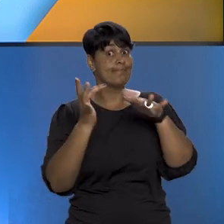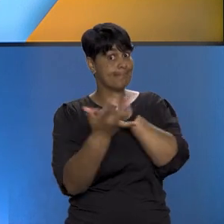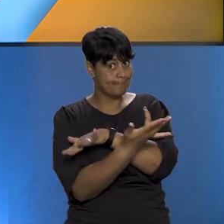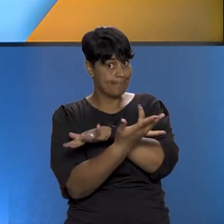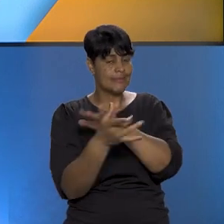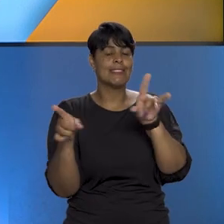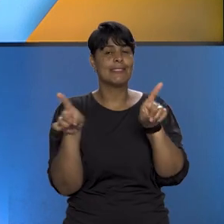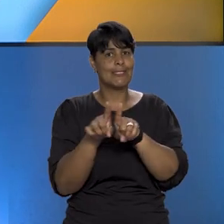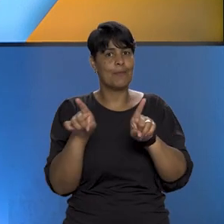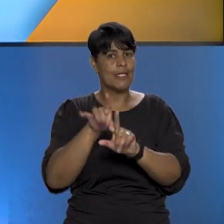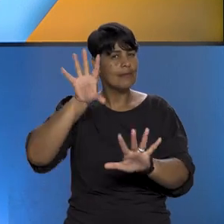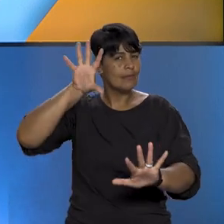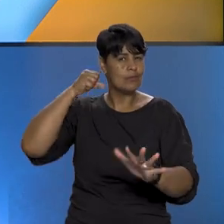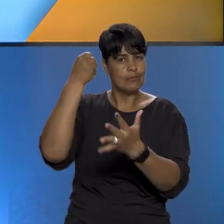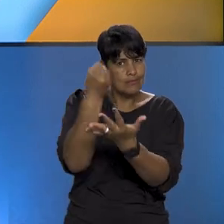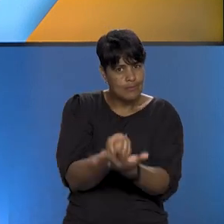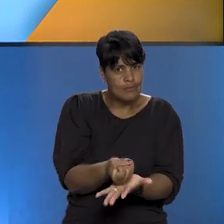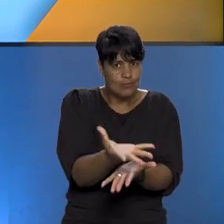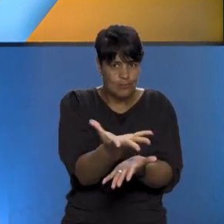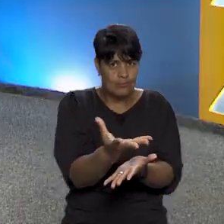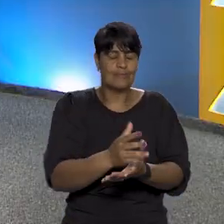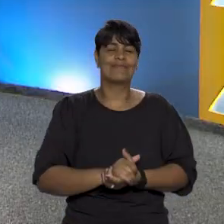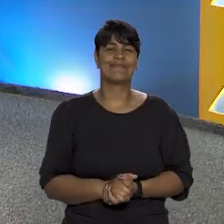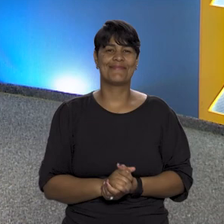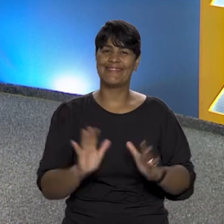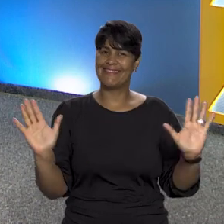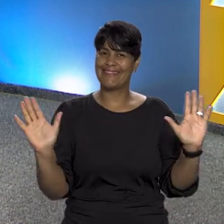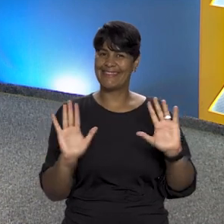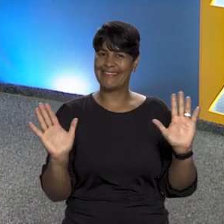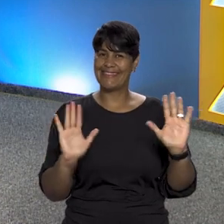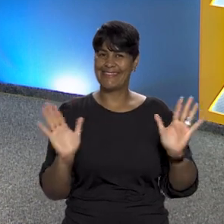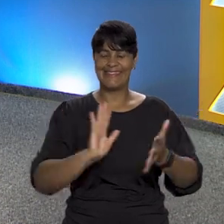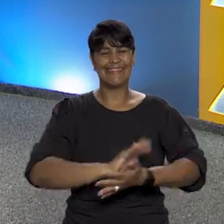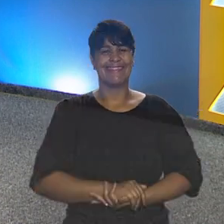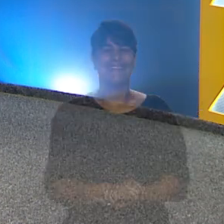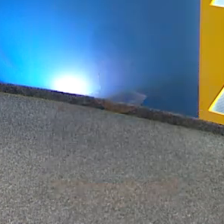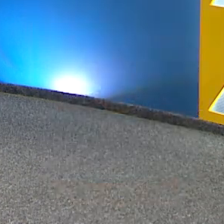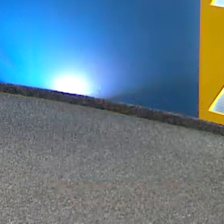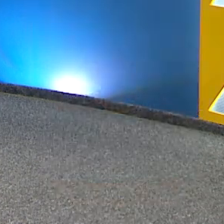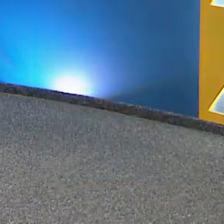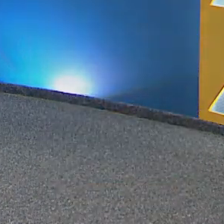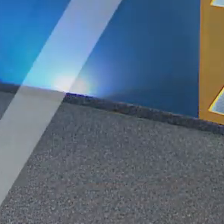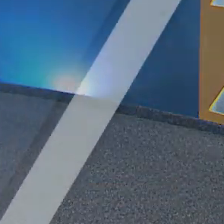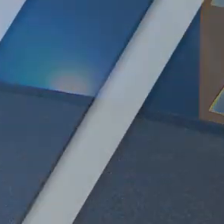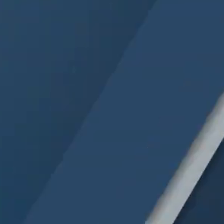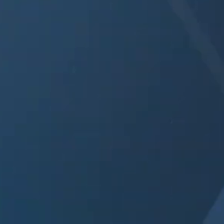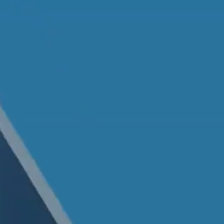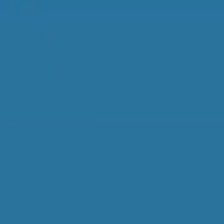sociais e nas plataformas de Podcast até a próxima tchau tchau